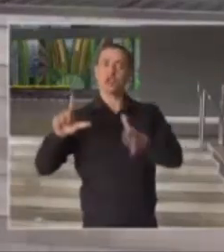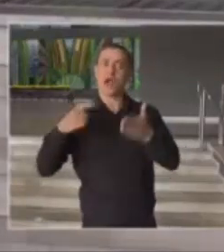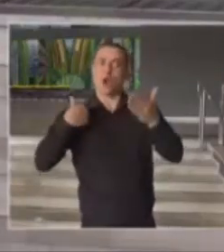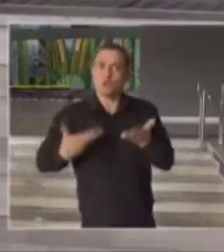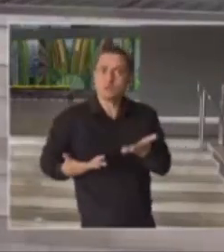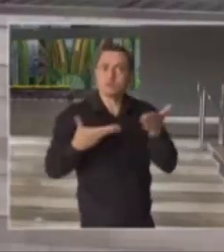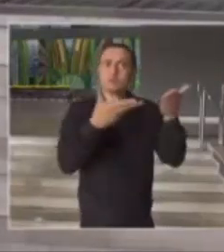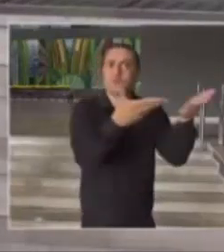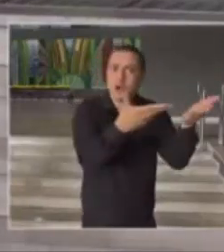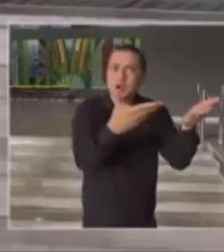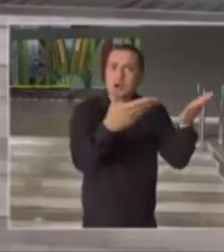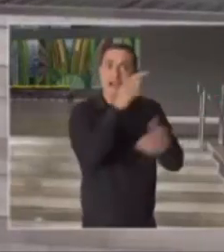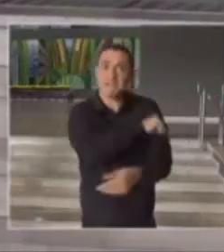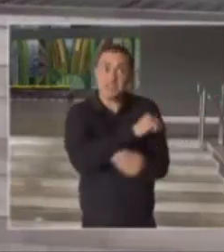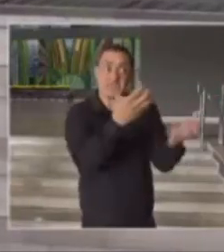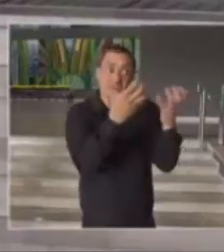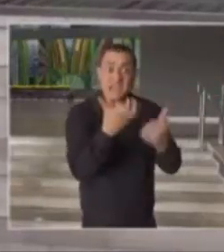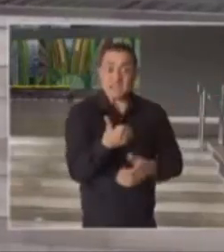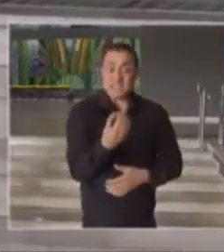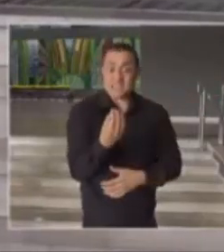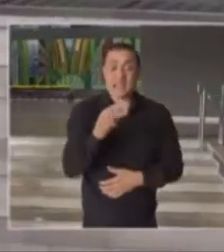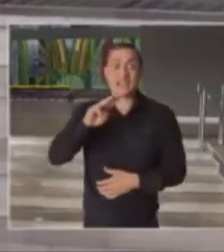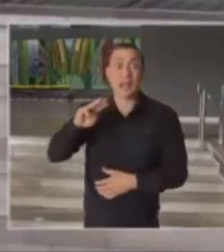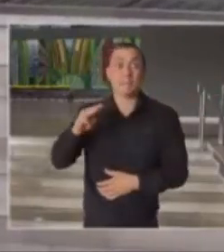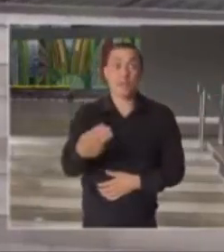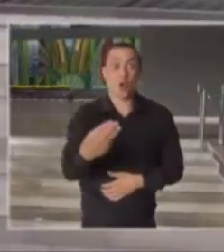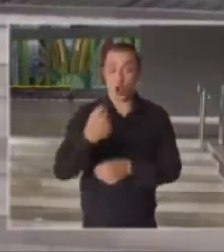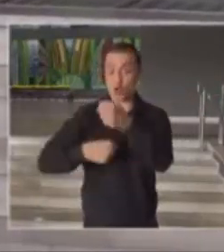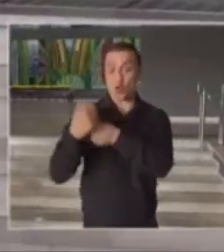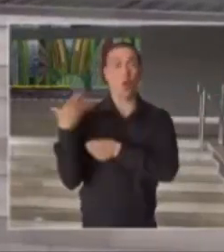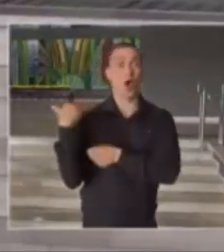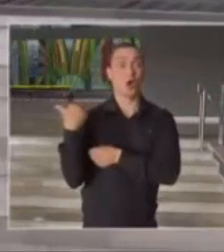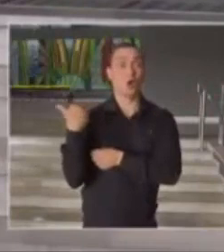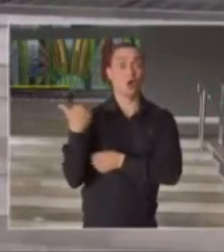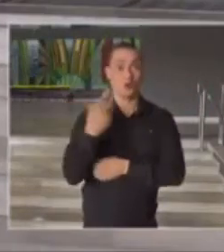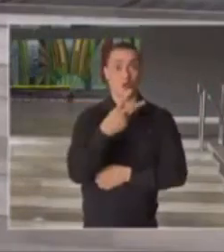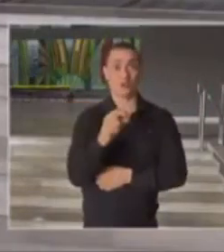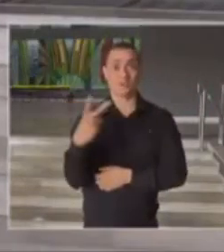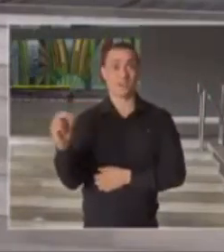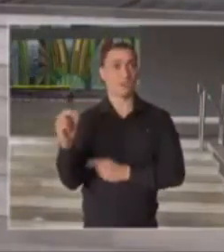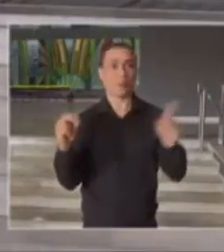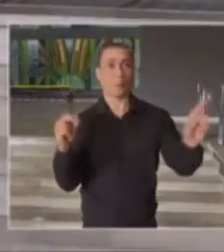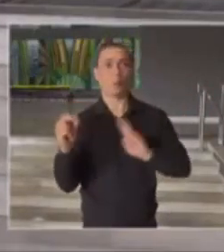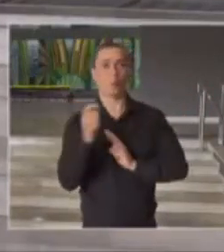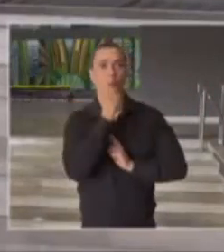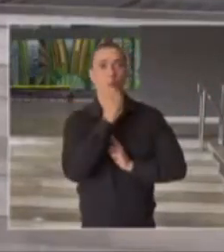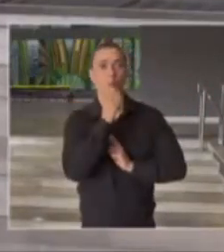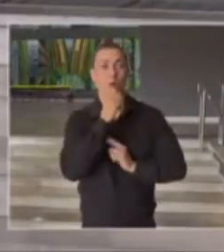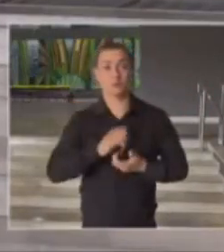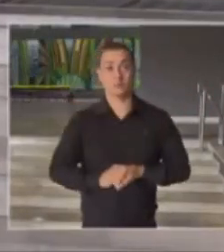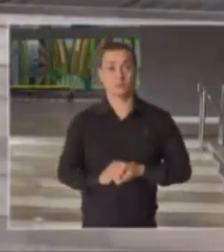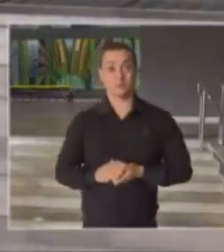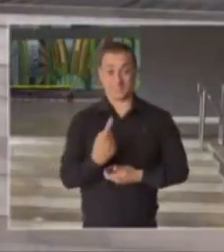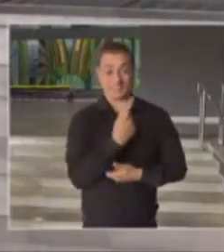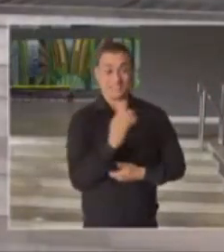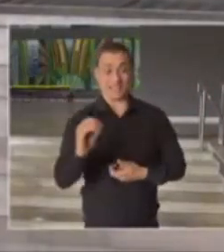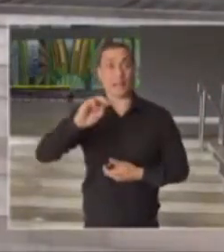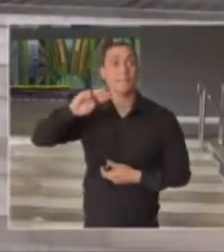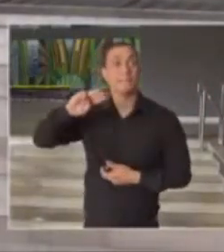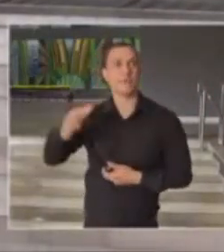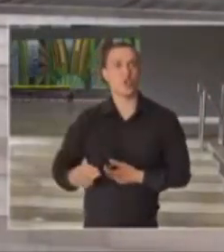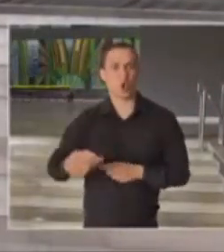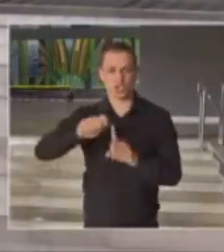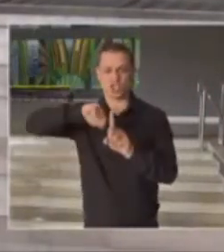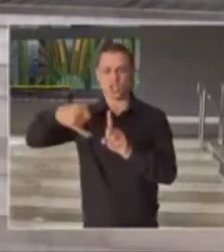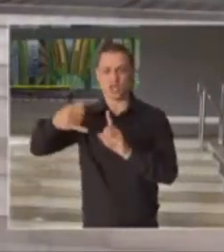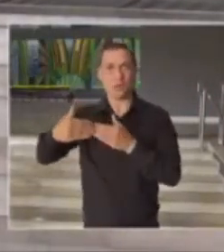estavam ofertadas as vacinas, 60 milhões ainda em 2020, que nós não tivemos, 100 milhões a partir de